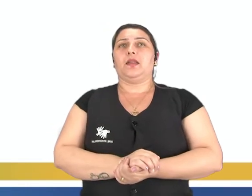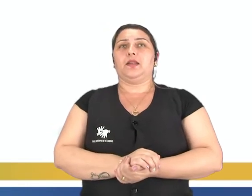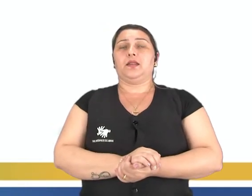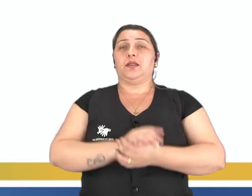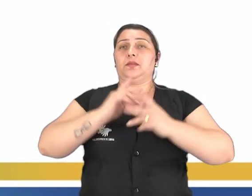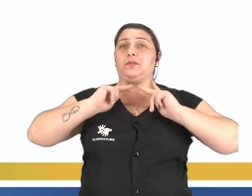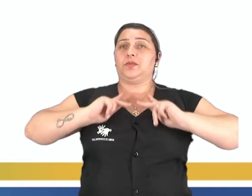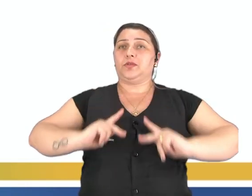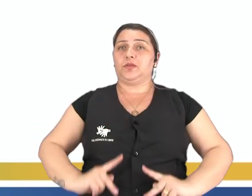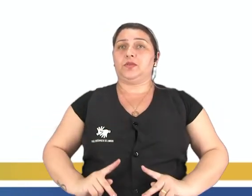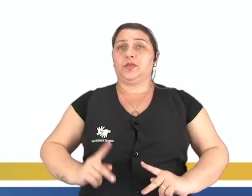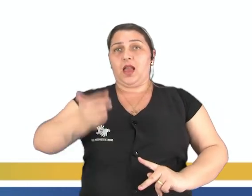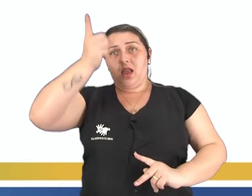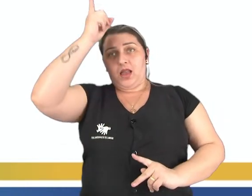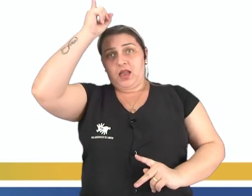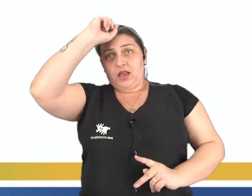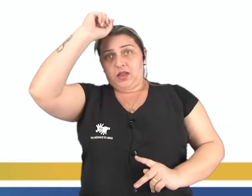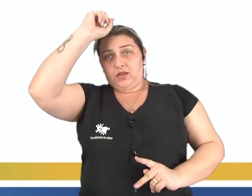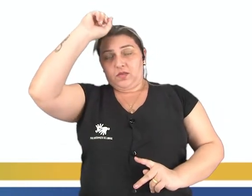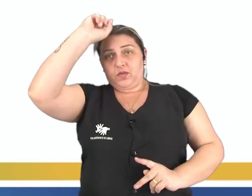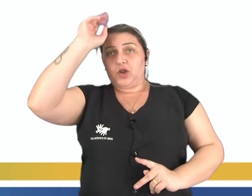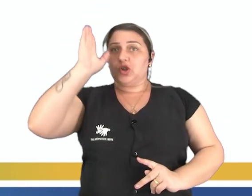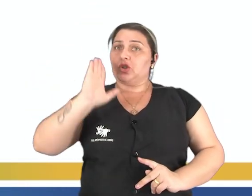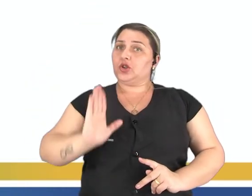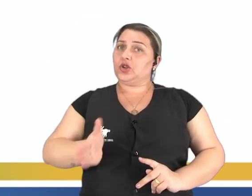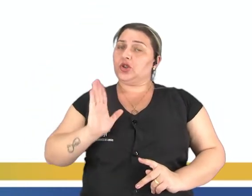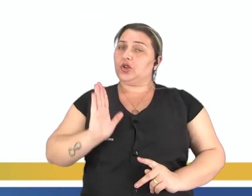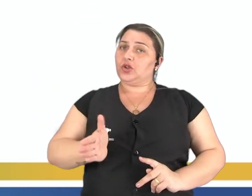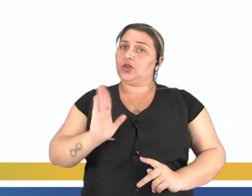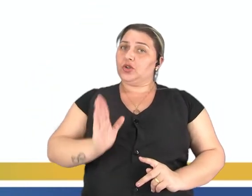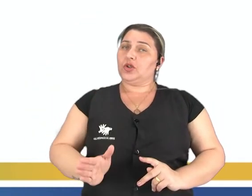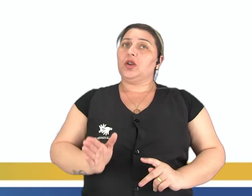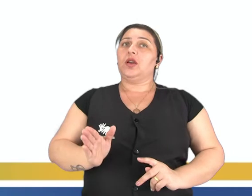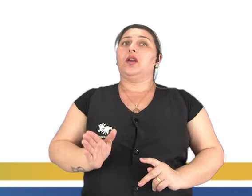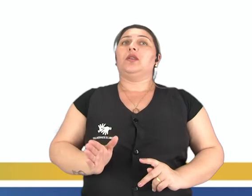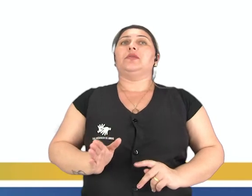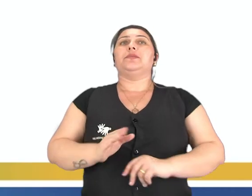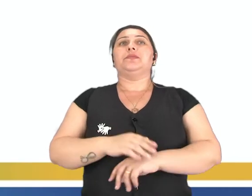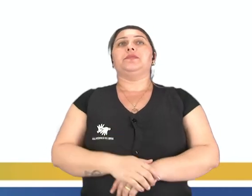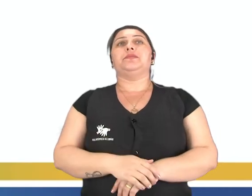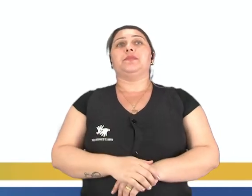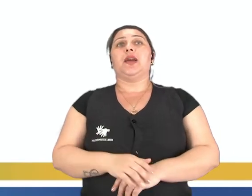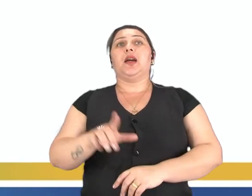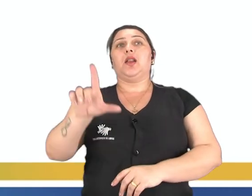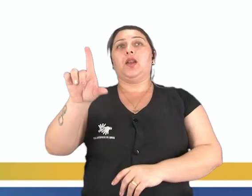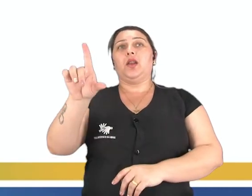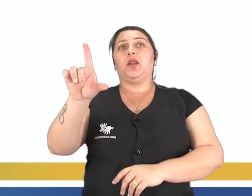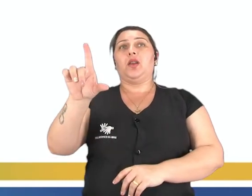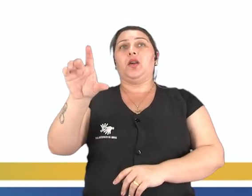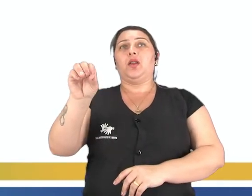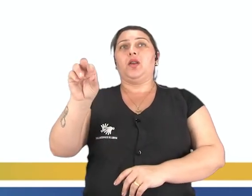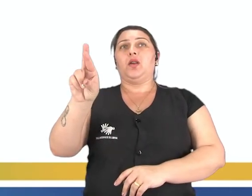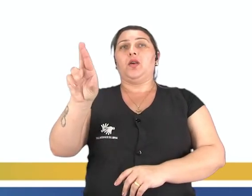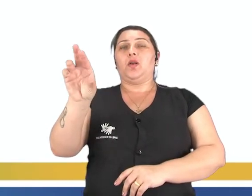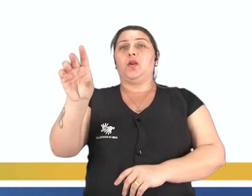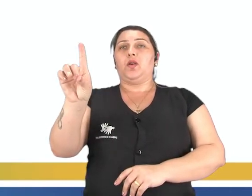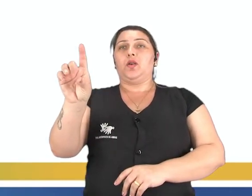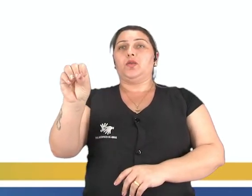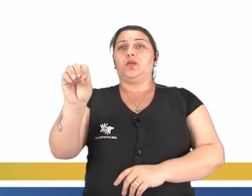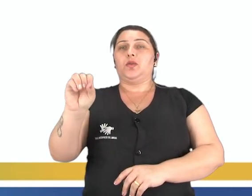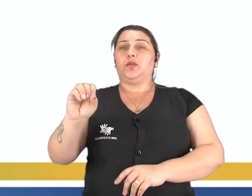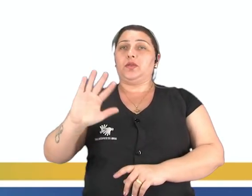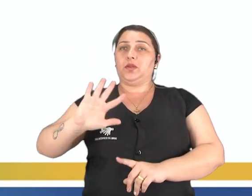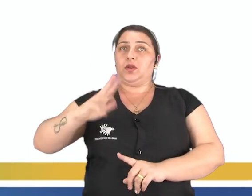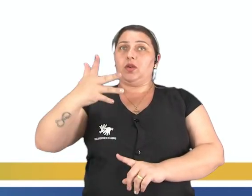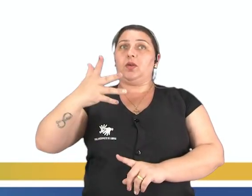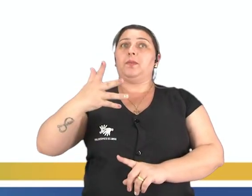postura, quando ela ficar adulta, ela já vai ter uma complicação. Nós temos a lordose, que é o aumento